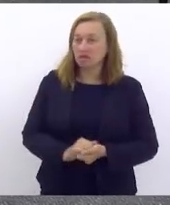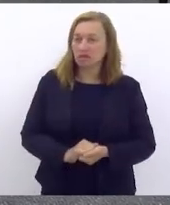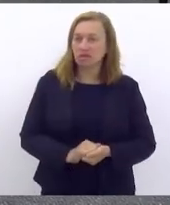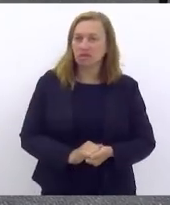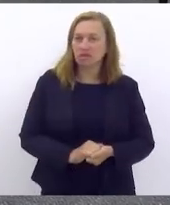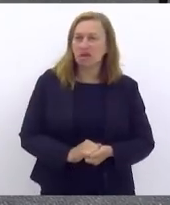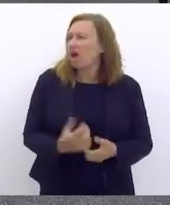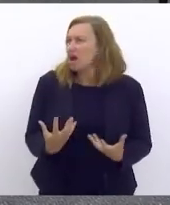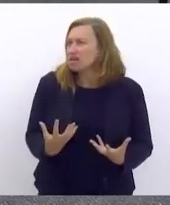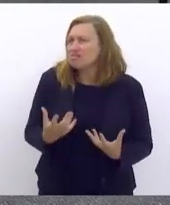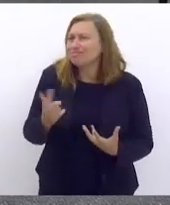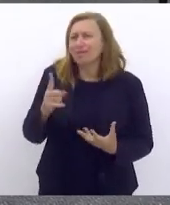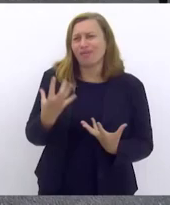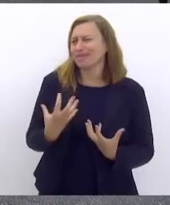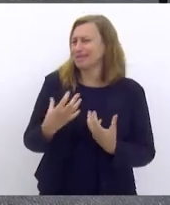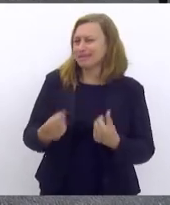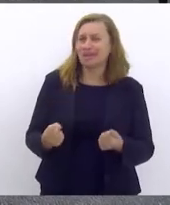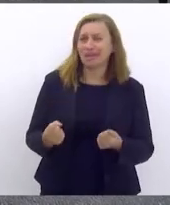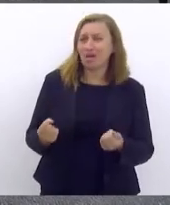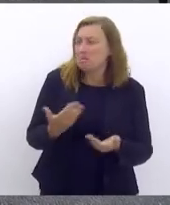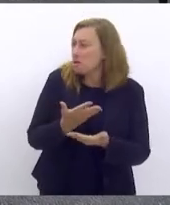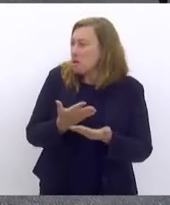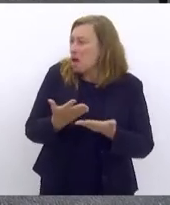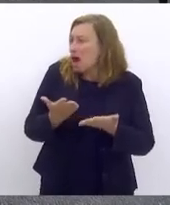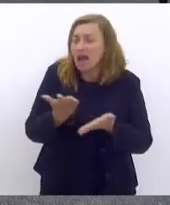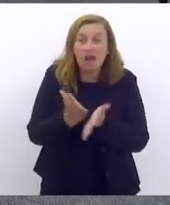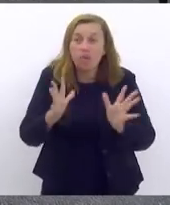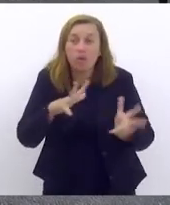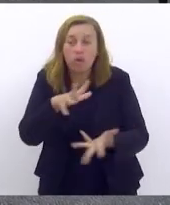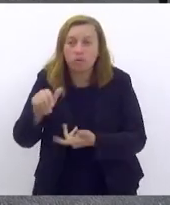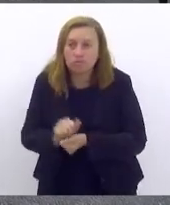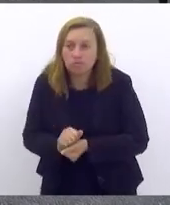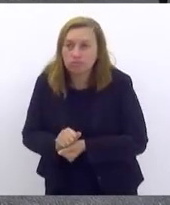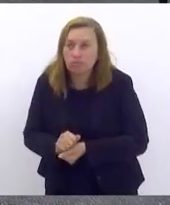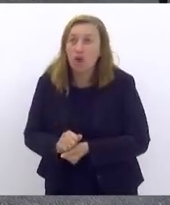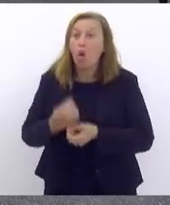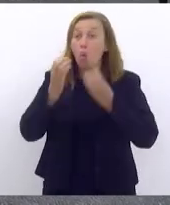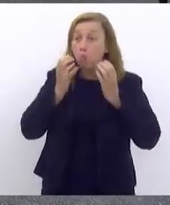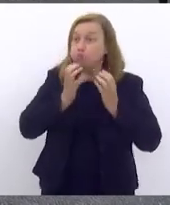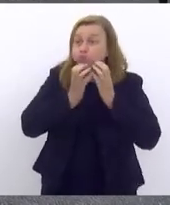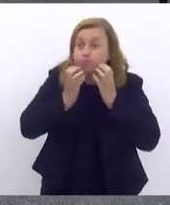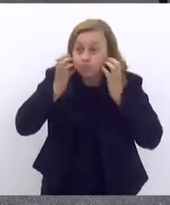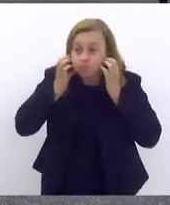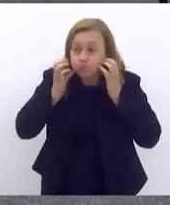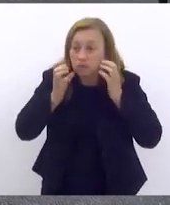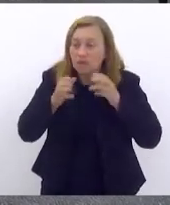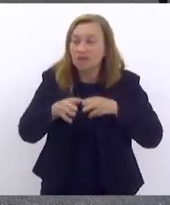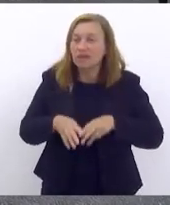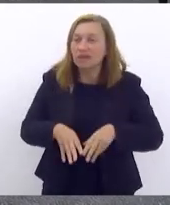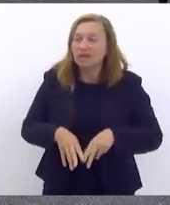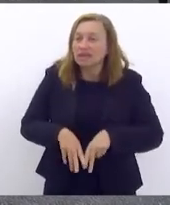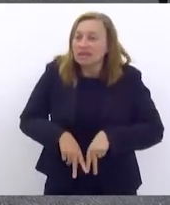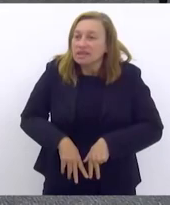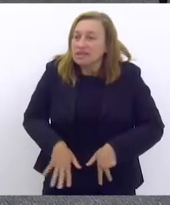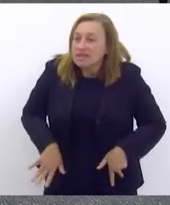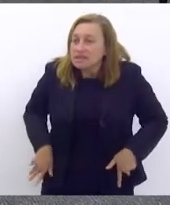Caraca, inaceitável isso, gente. É o fim do mundo. Vai entrar um cara barbudo, de saia, dizendo que é mulher.